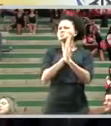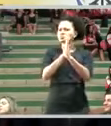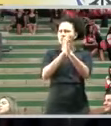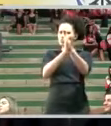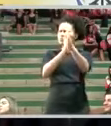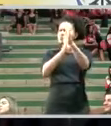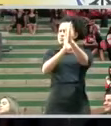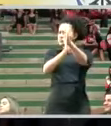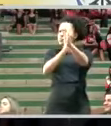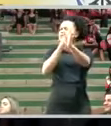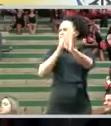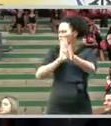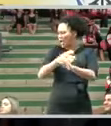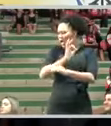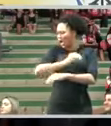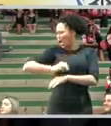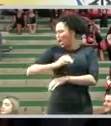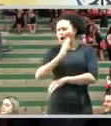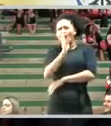sem parar.